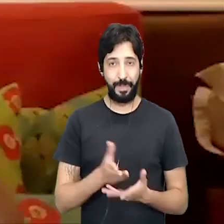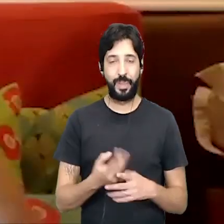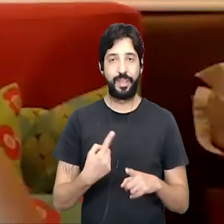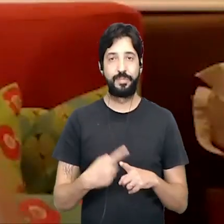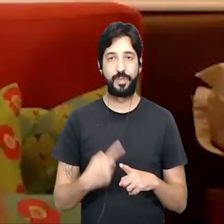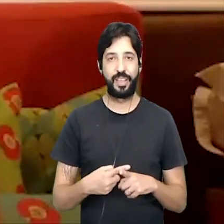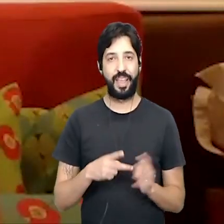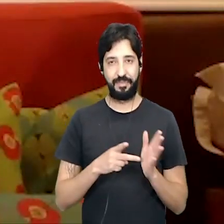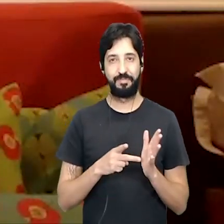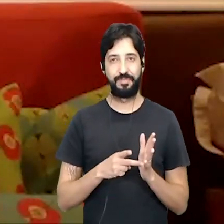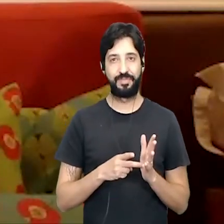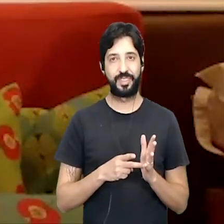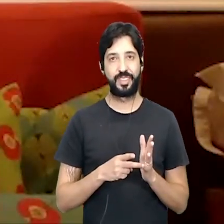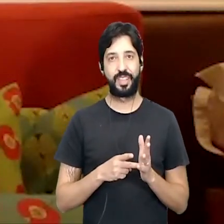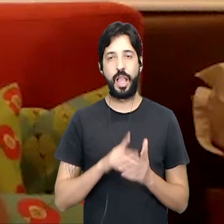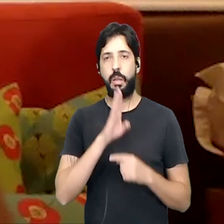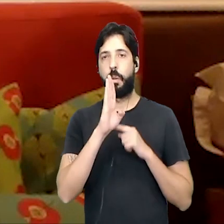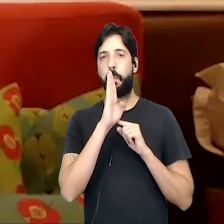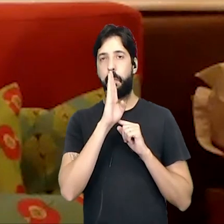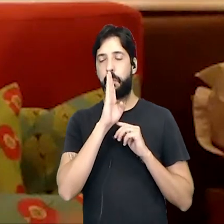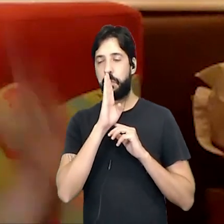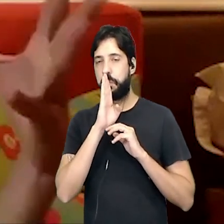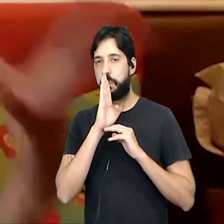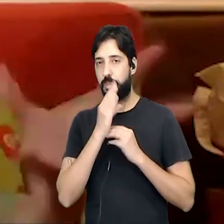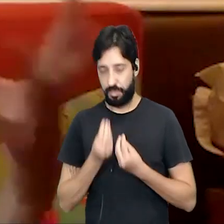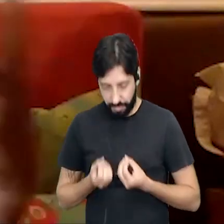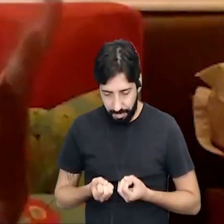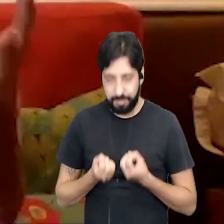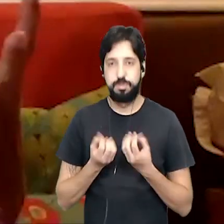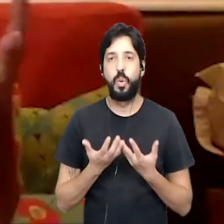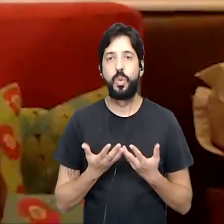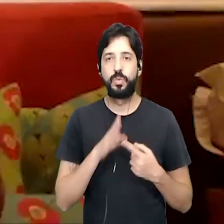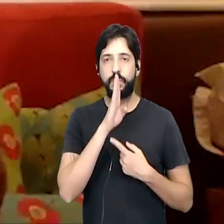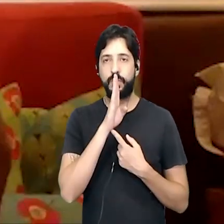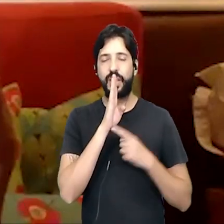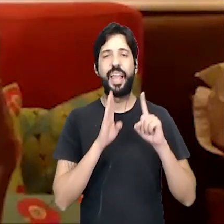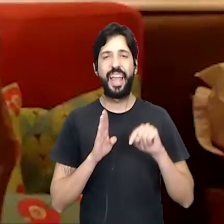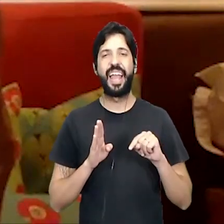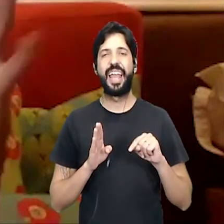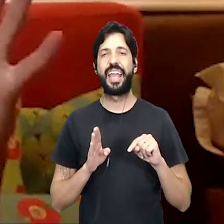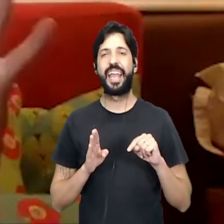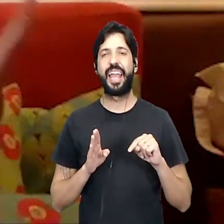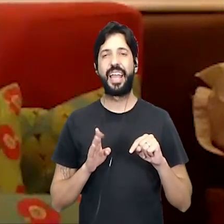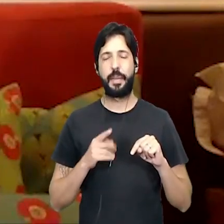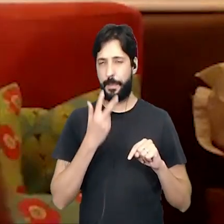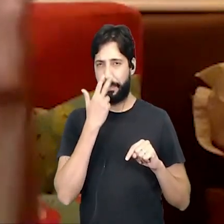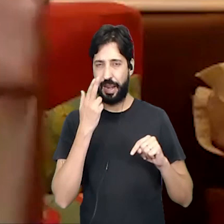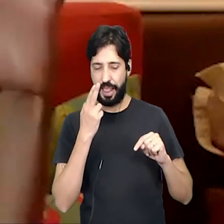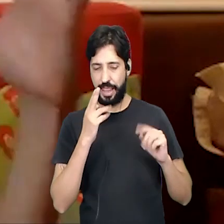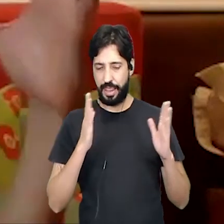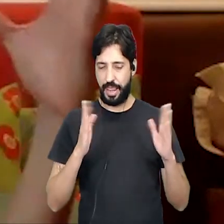É muito interessante isso, né? Porque realmente a evocação do silêncio é a